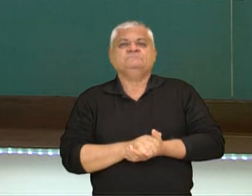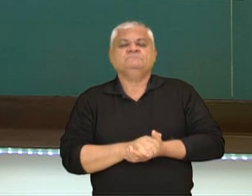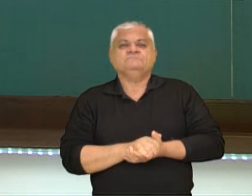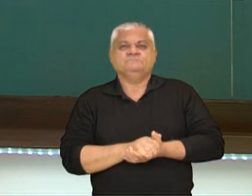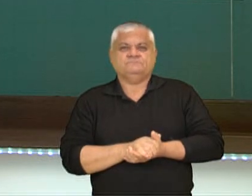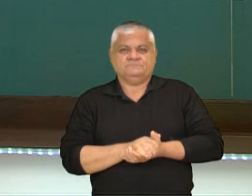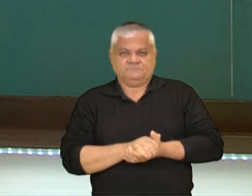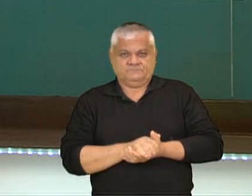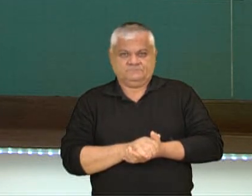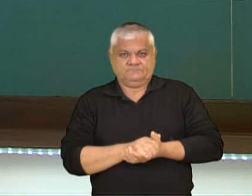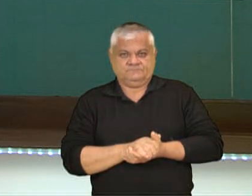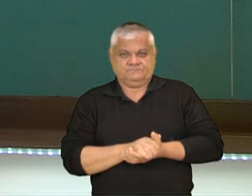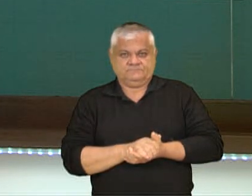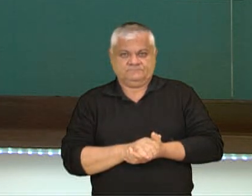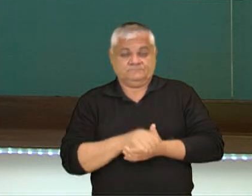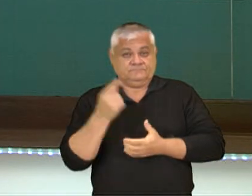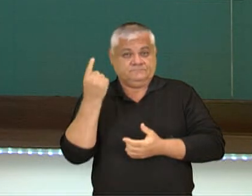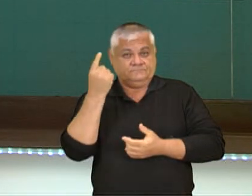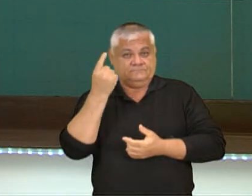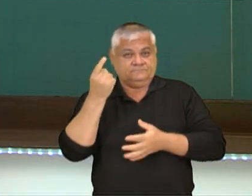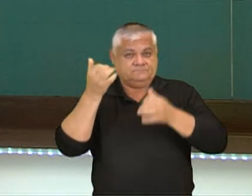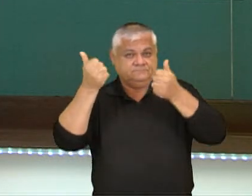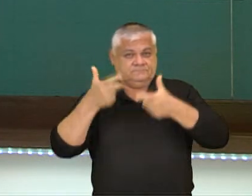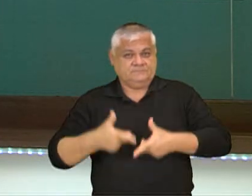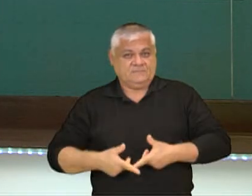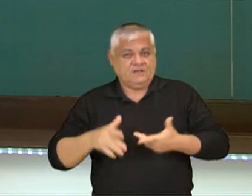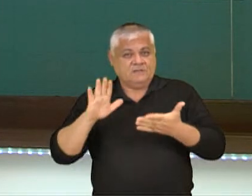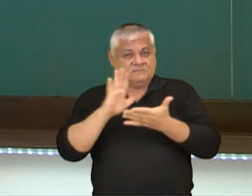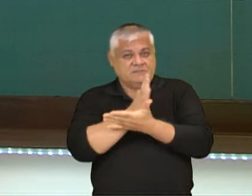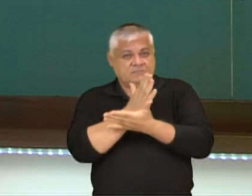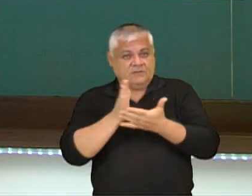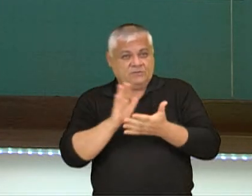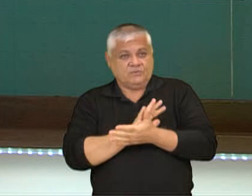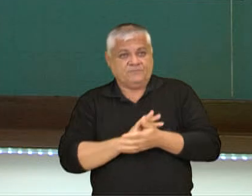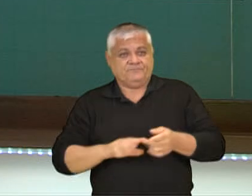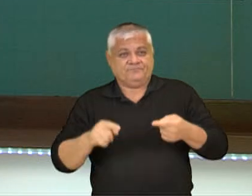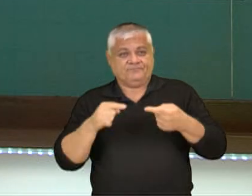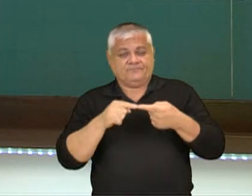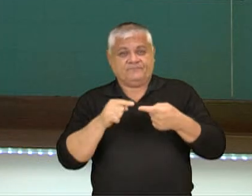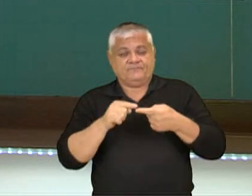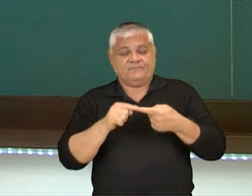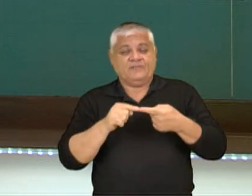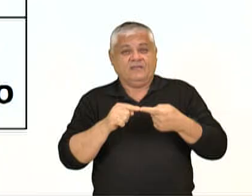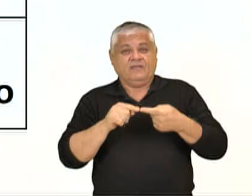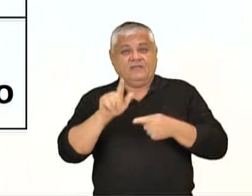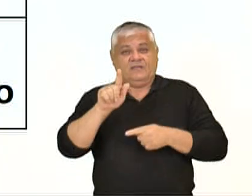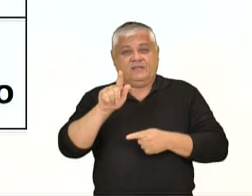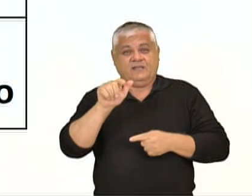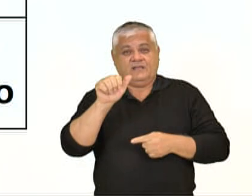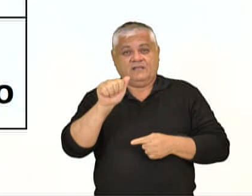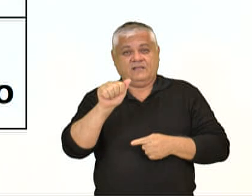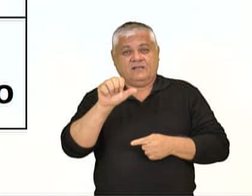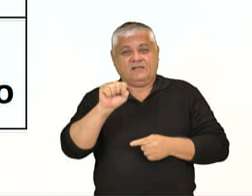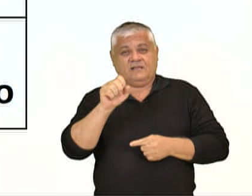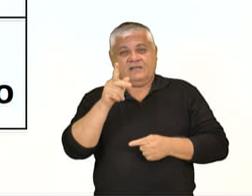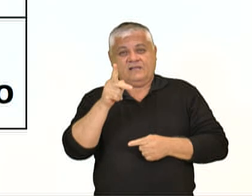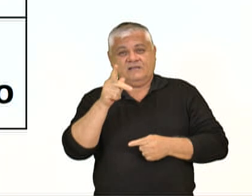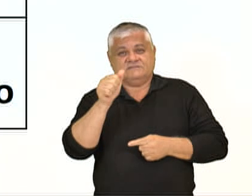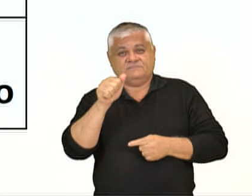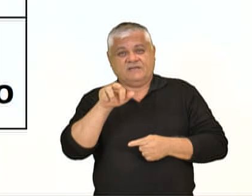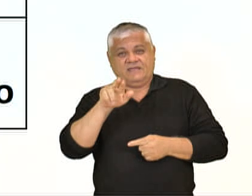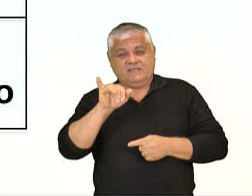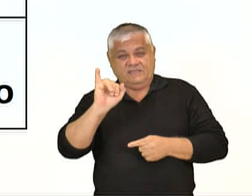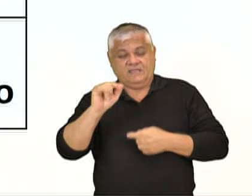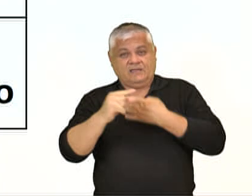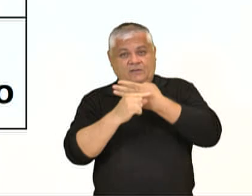sobre como ela foi dividida, tá? Então, esse autor, em 2010, ela é retratada